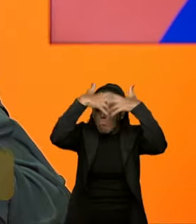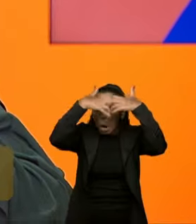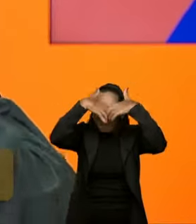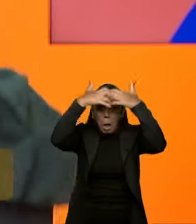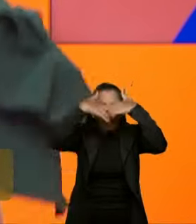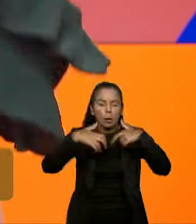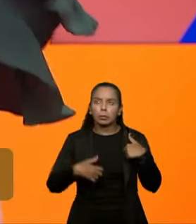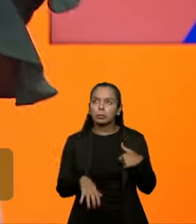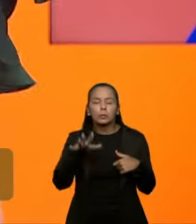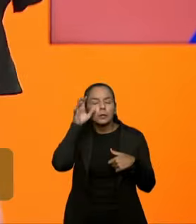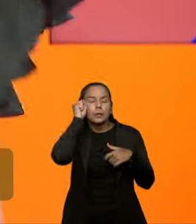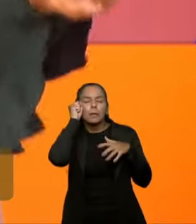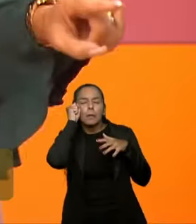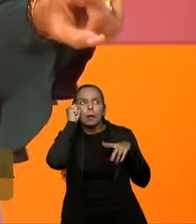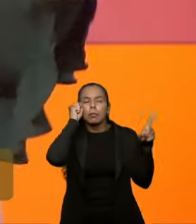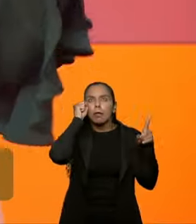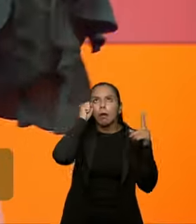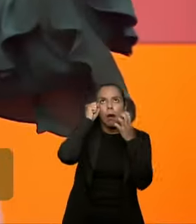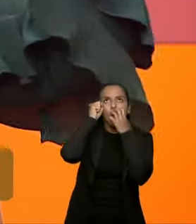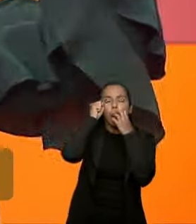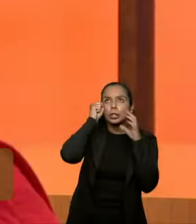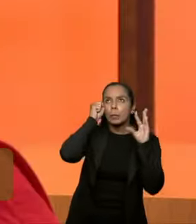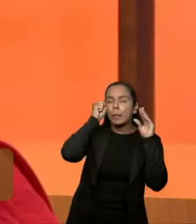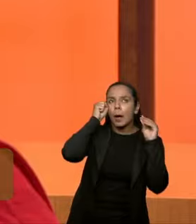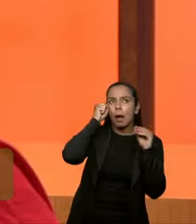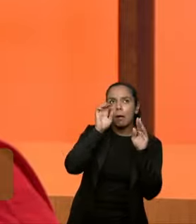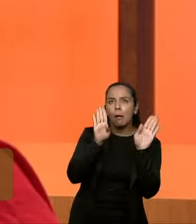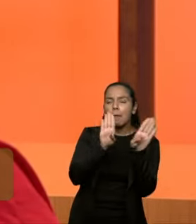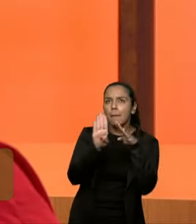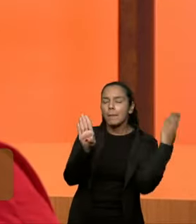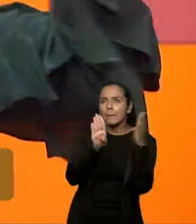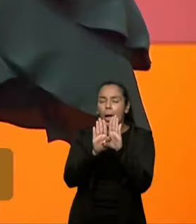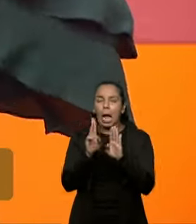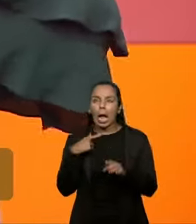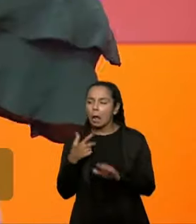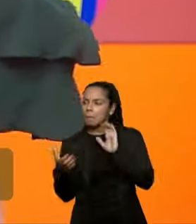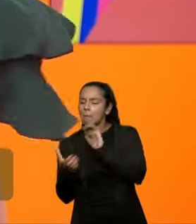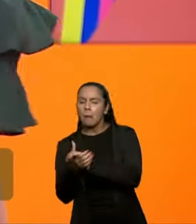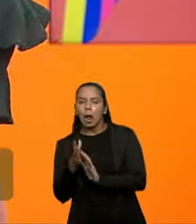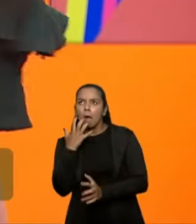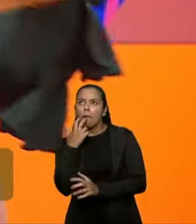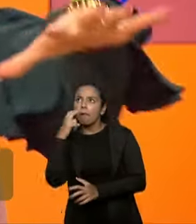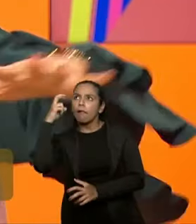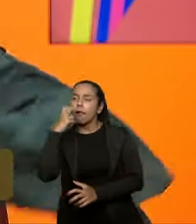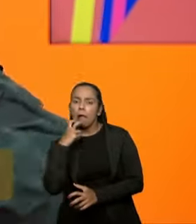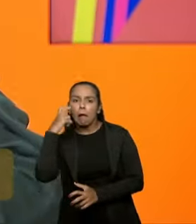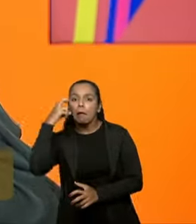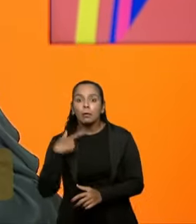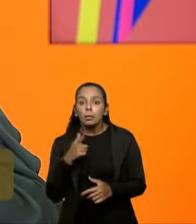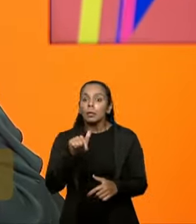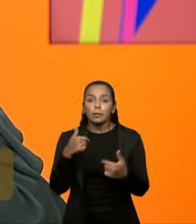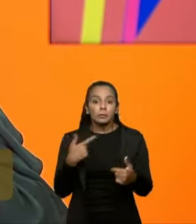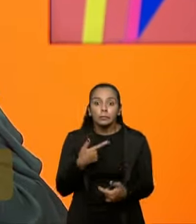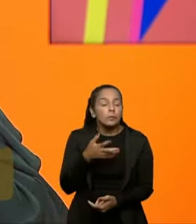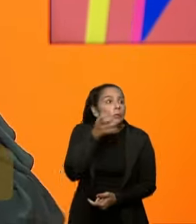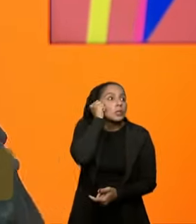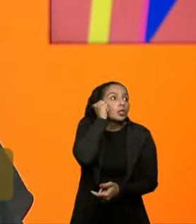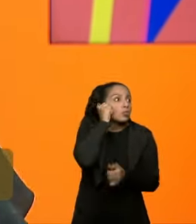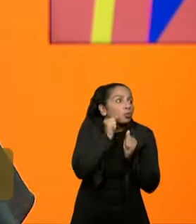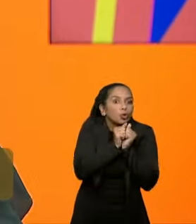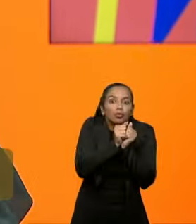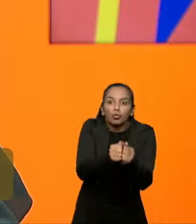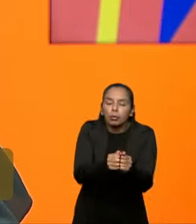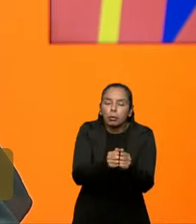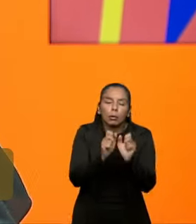escuta o cachorro latindo, a porta batendo, o marido roncando. Você escuta, você passa a noite junto e